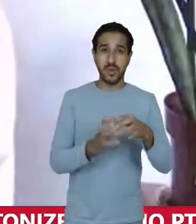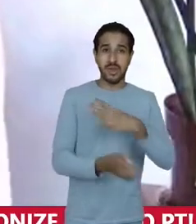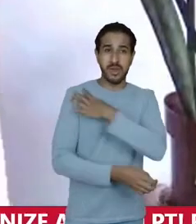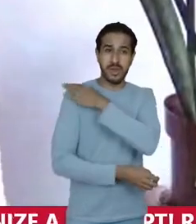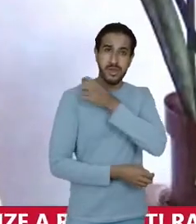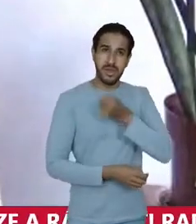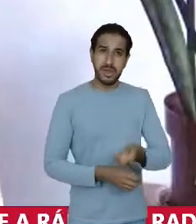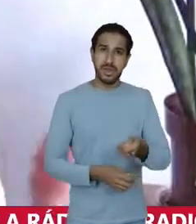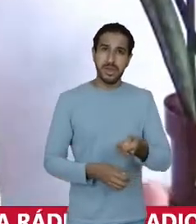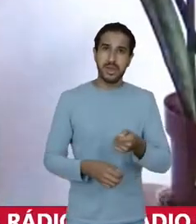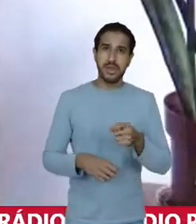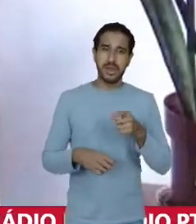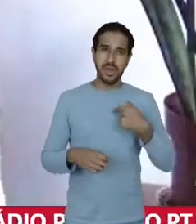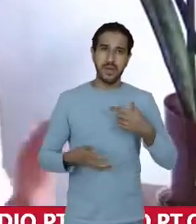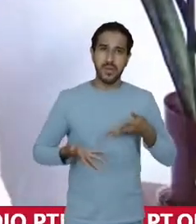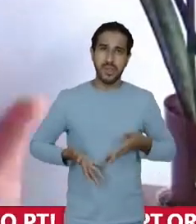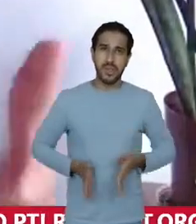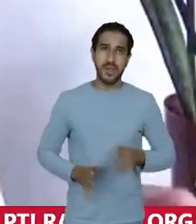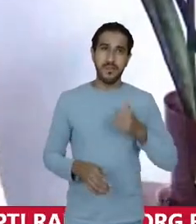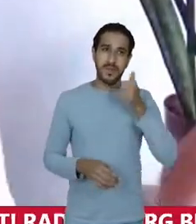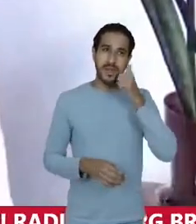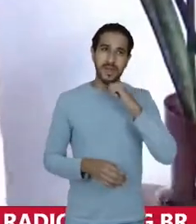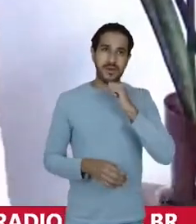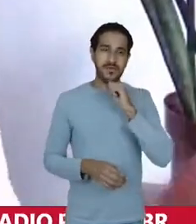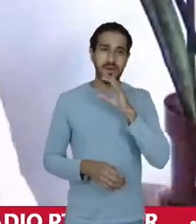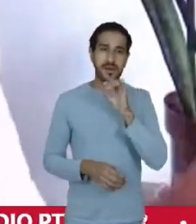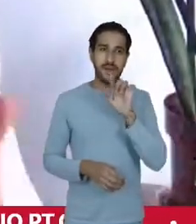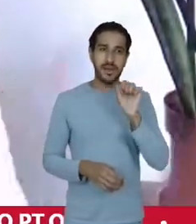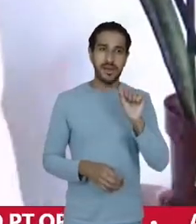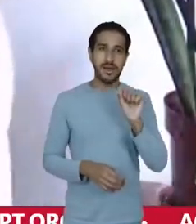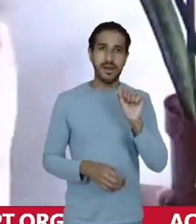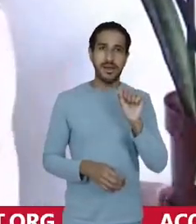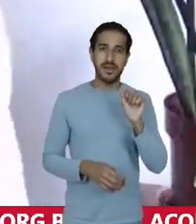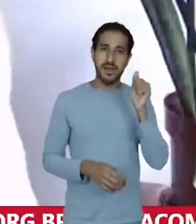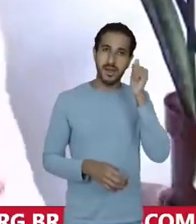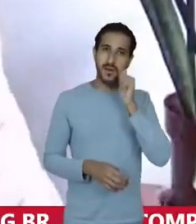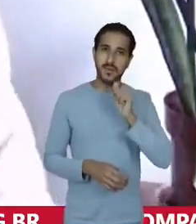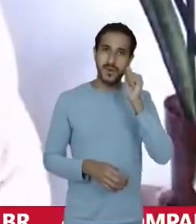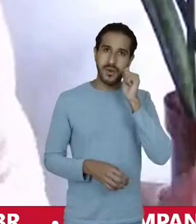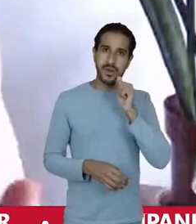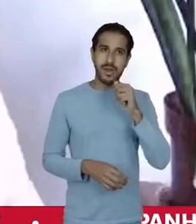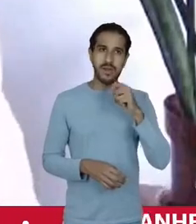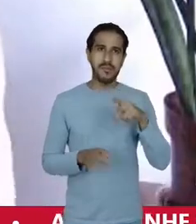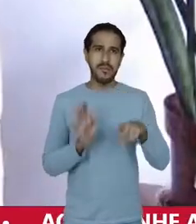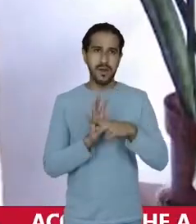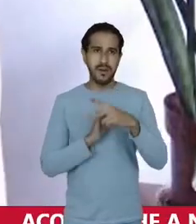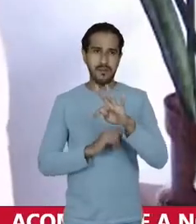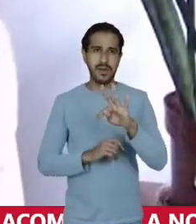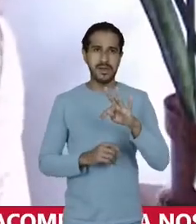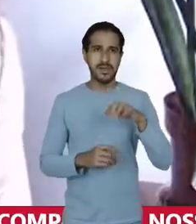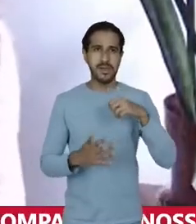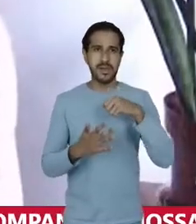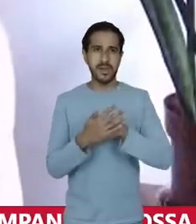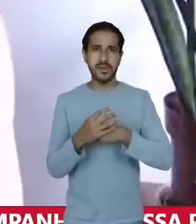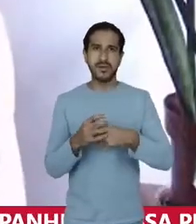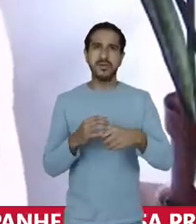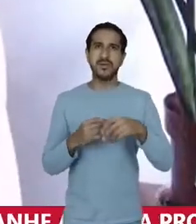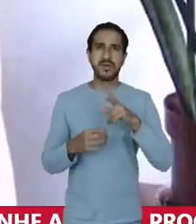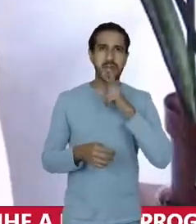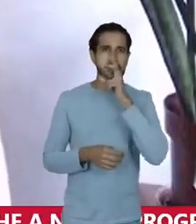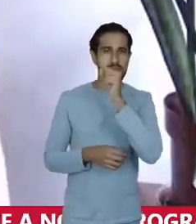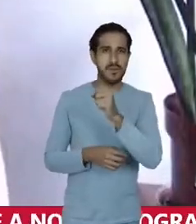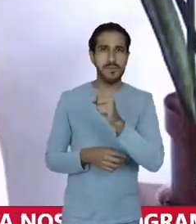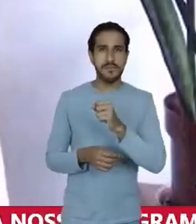militar. Quando eu nasci, minha avó Clara Scharf, uma mulher aí petista, vanguarde de todos os